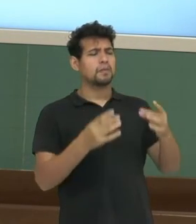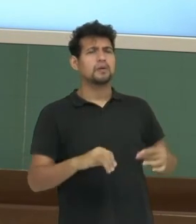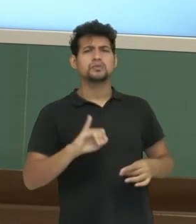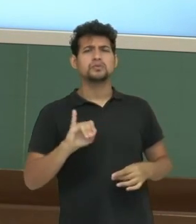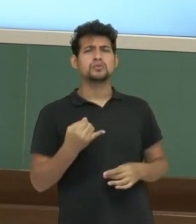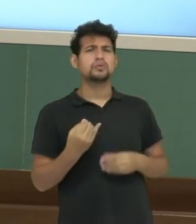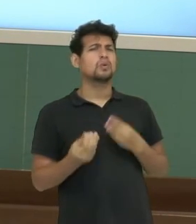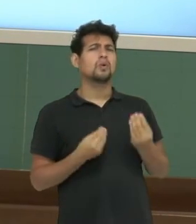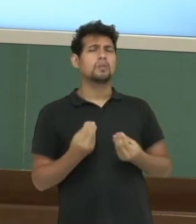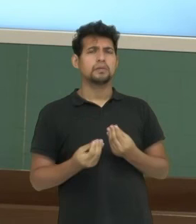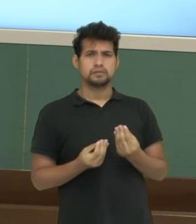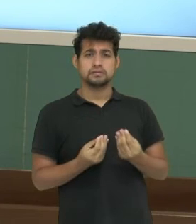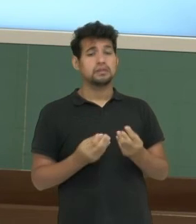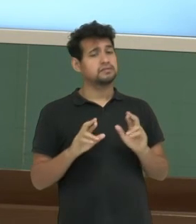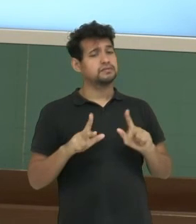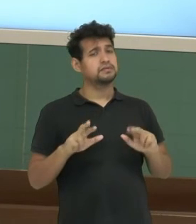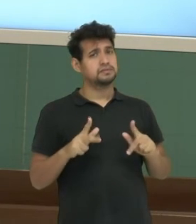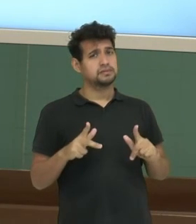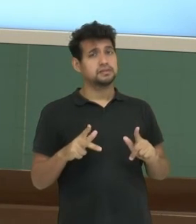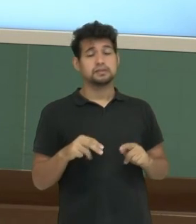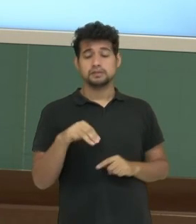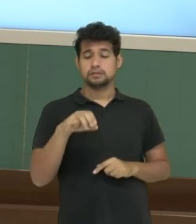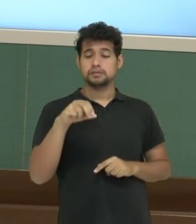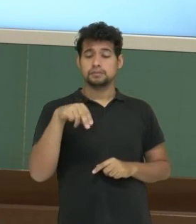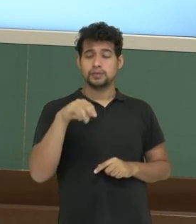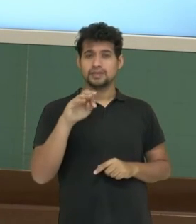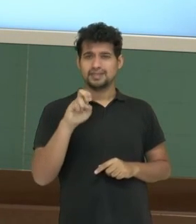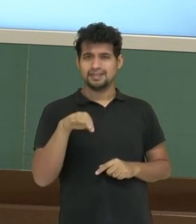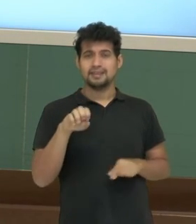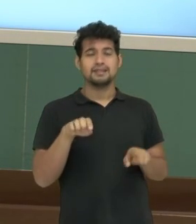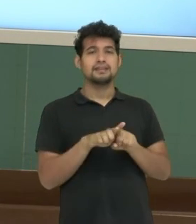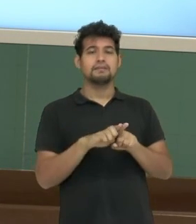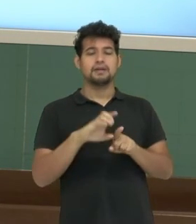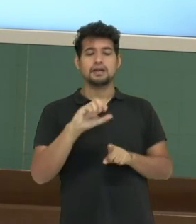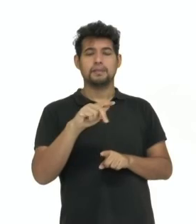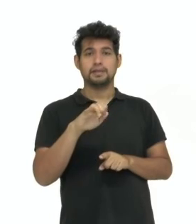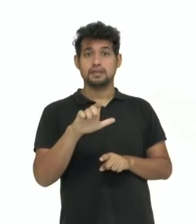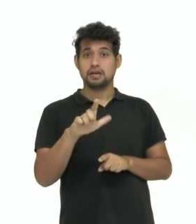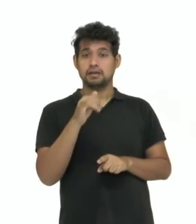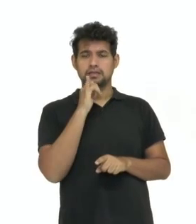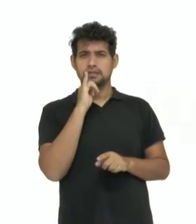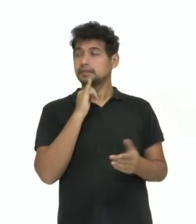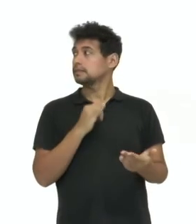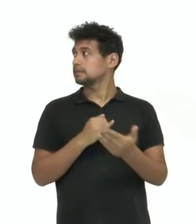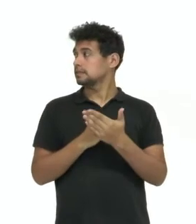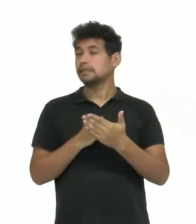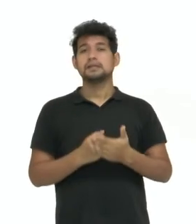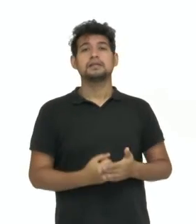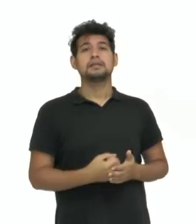nesse exemplo? É a diferença entre o montante e o capital. Então, nesse exemplo, nesse caso, o juro foi